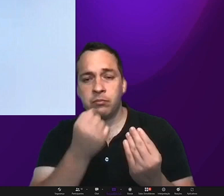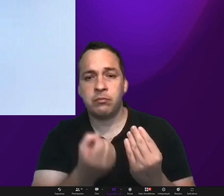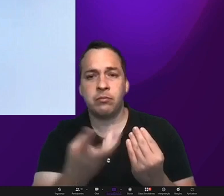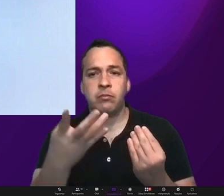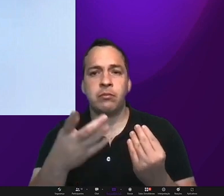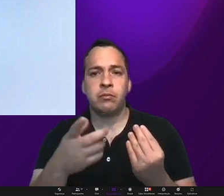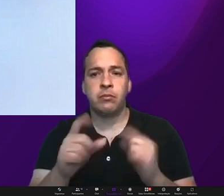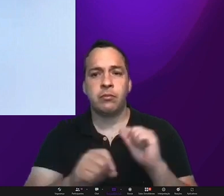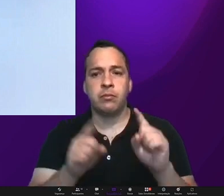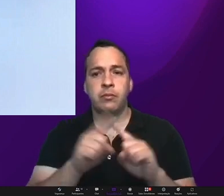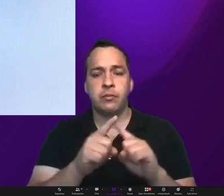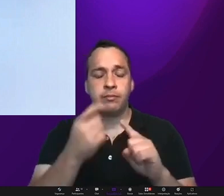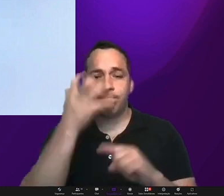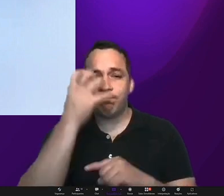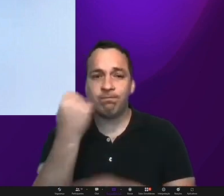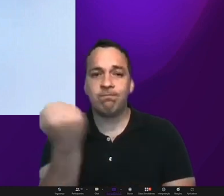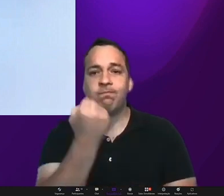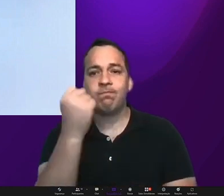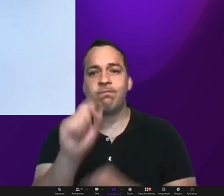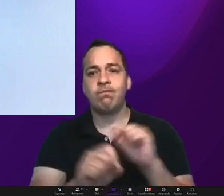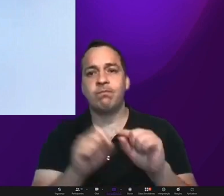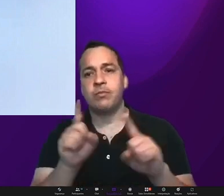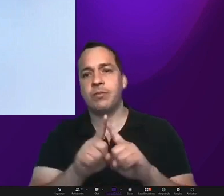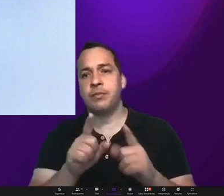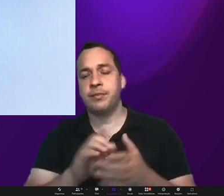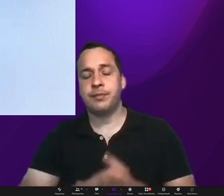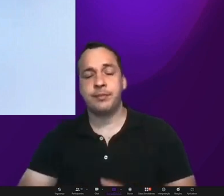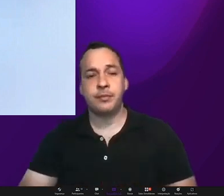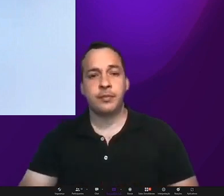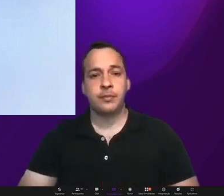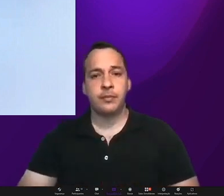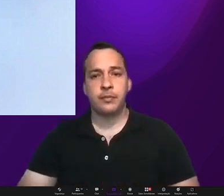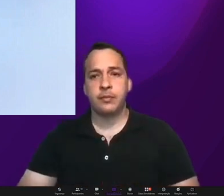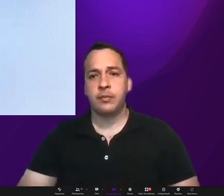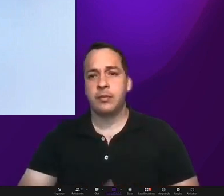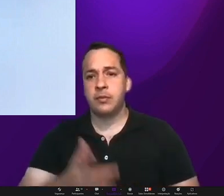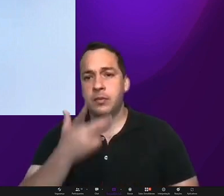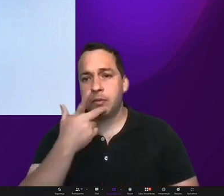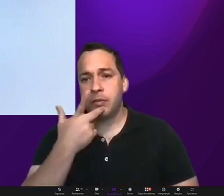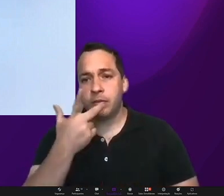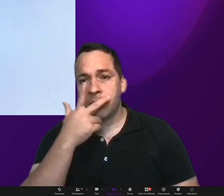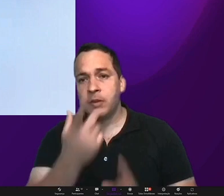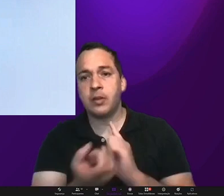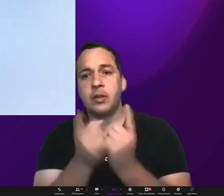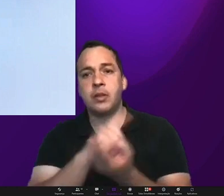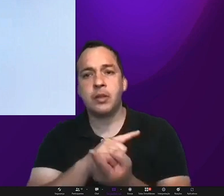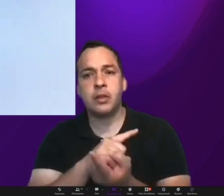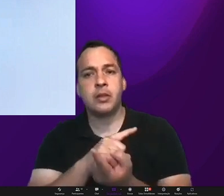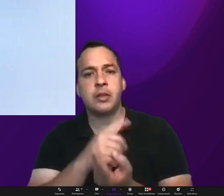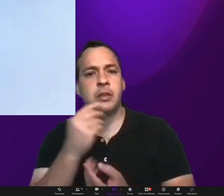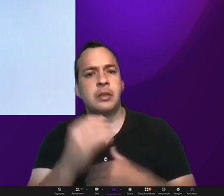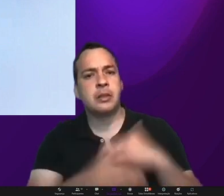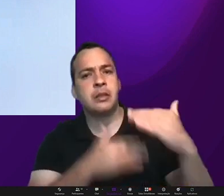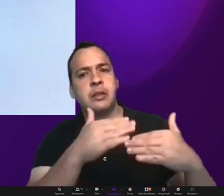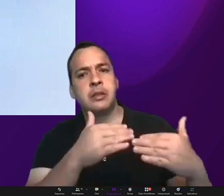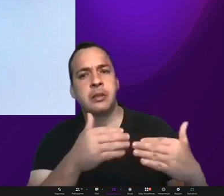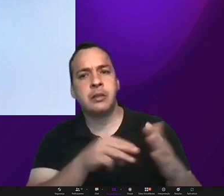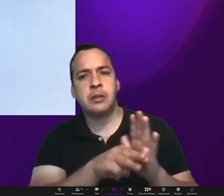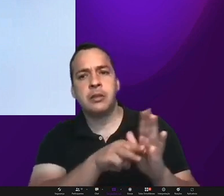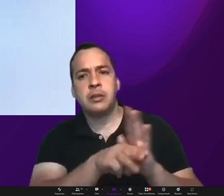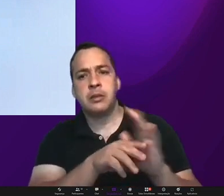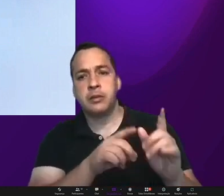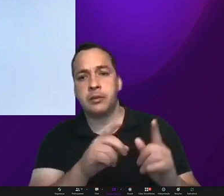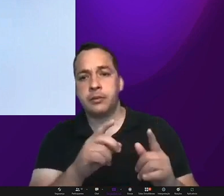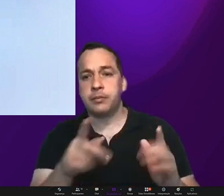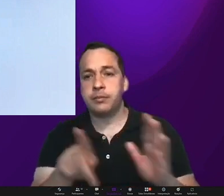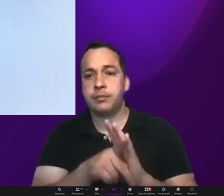plaquetopenia grave e de hipocoagulabilidade, isso vai na contramão do próprio desenvolvimento dos métodos hemodialíticos